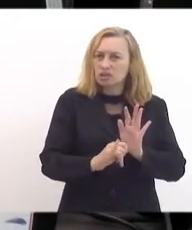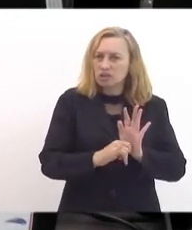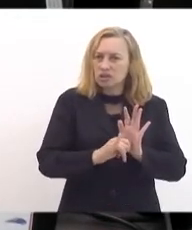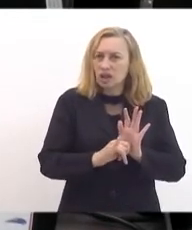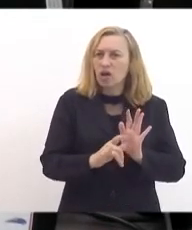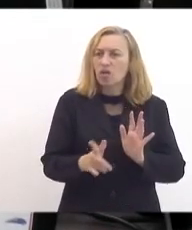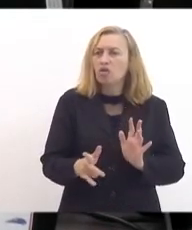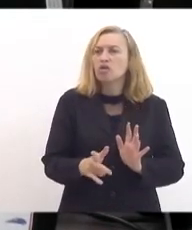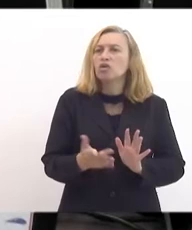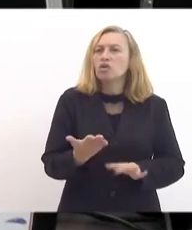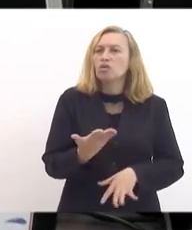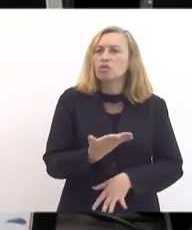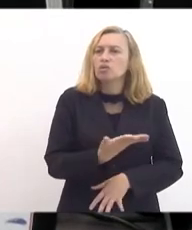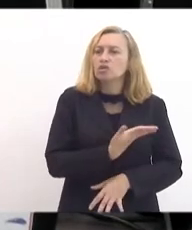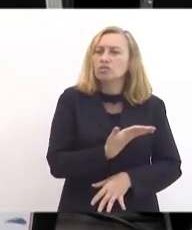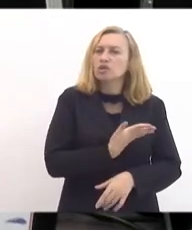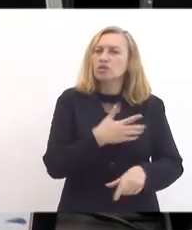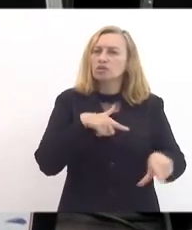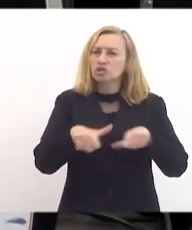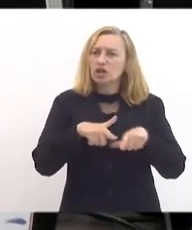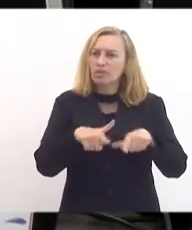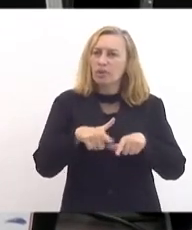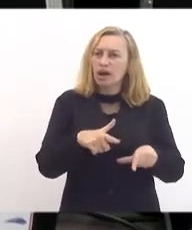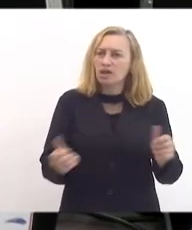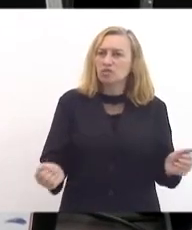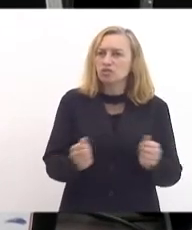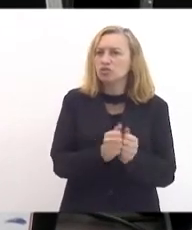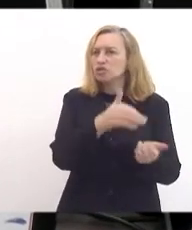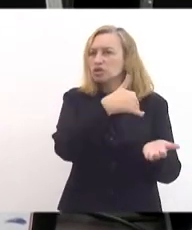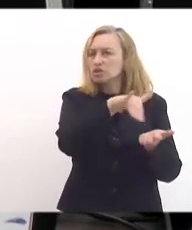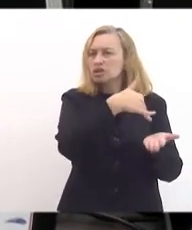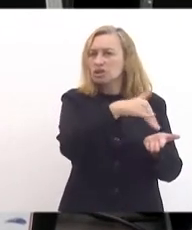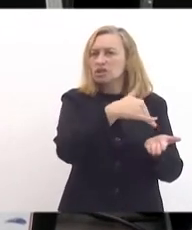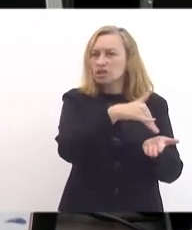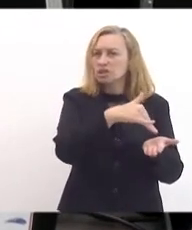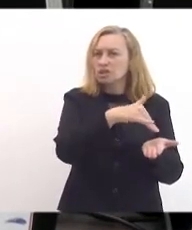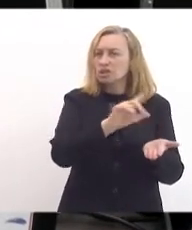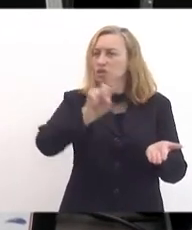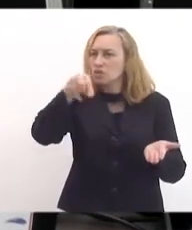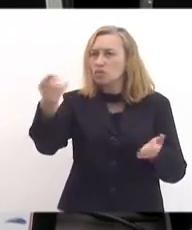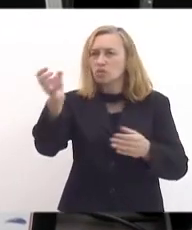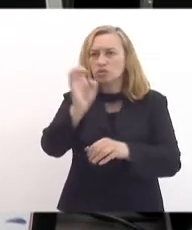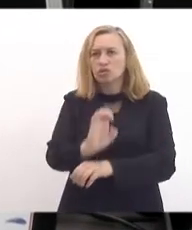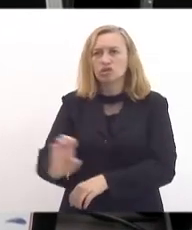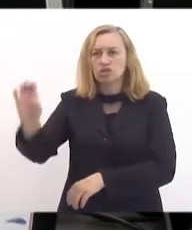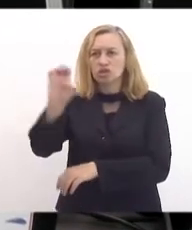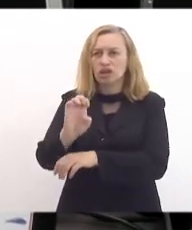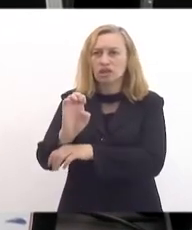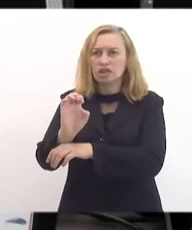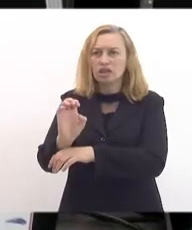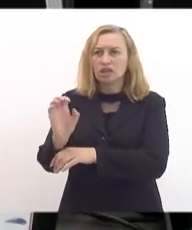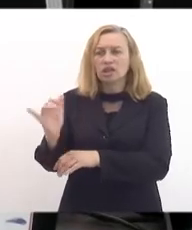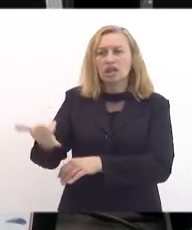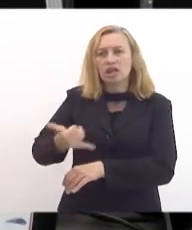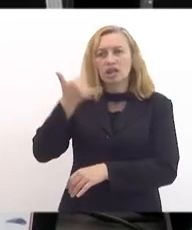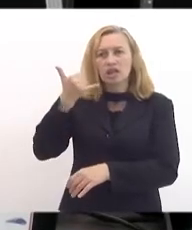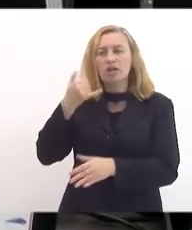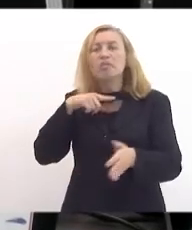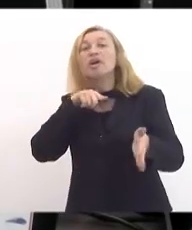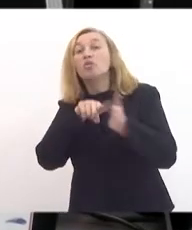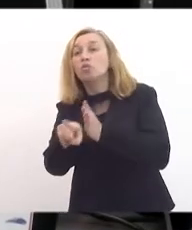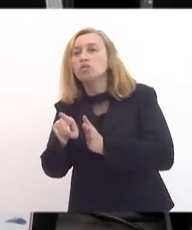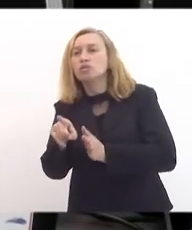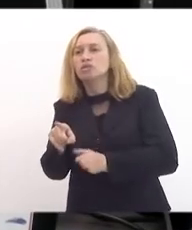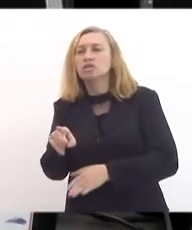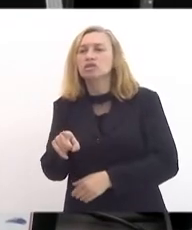os colegas que trabalham nas secretarias de fazenda dos outros estados ligam para nós já perguntam bem